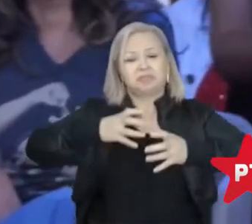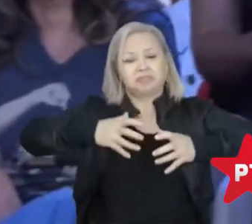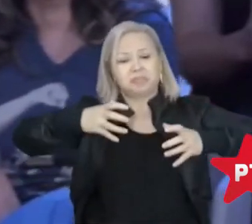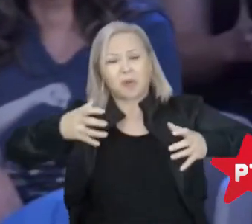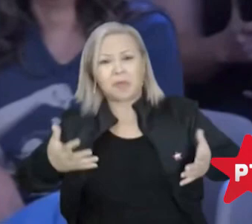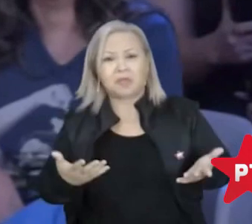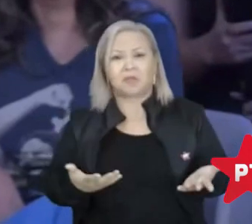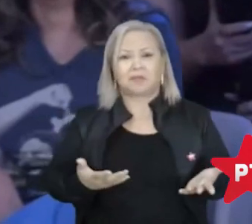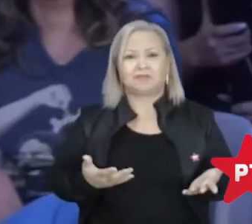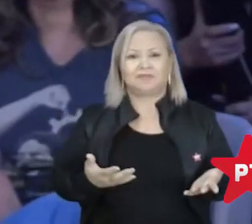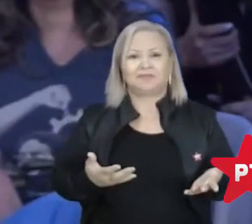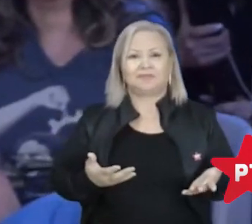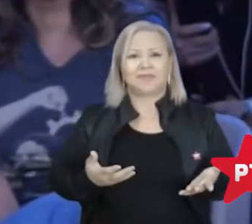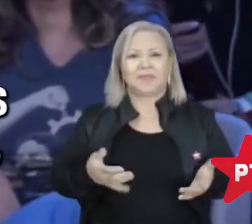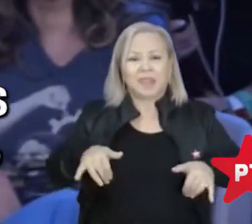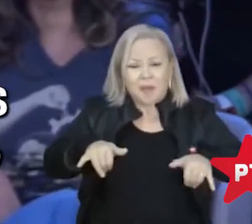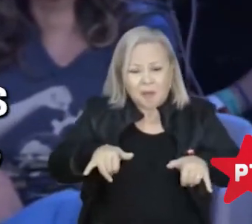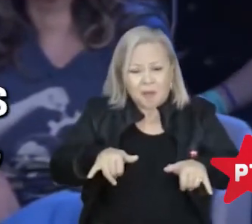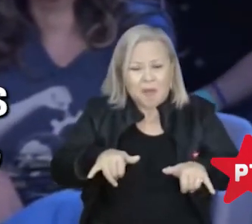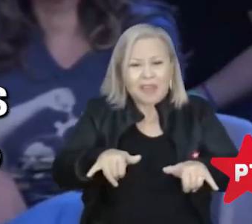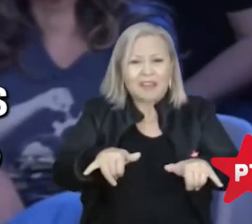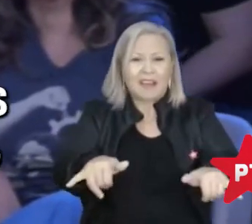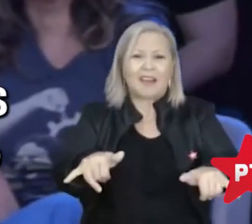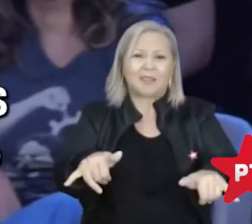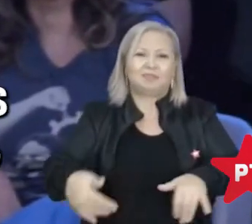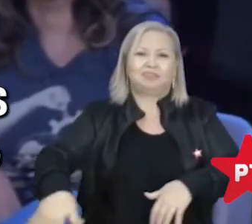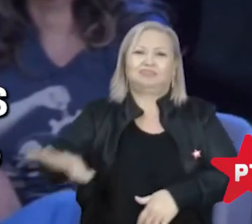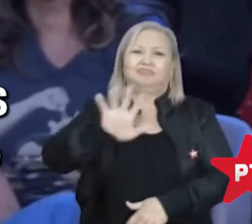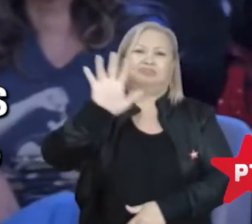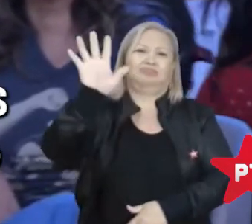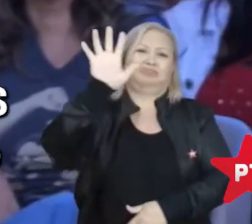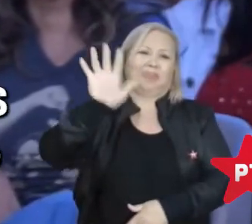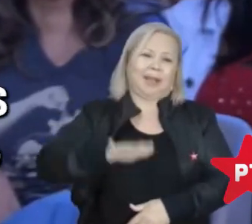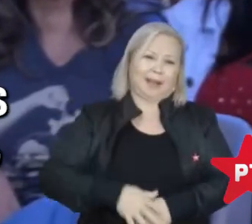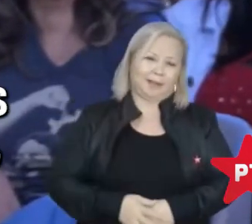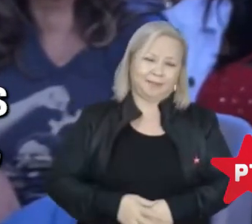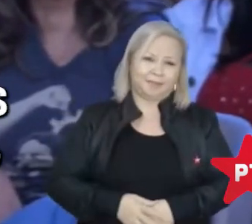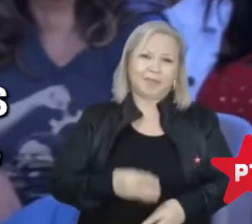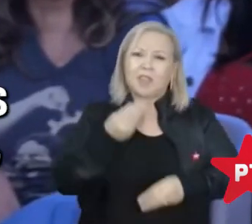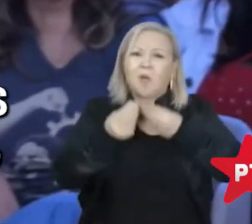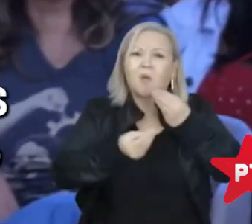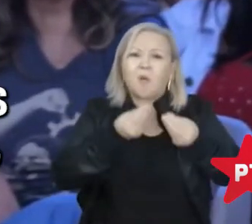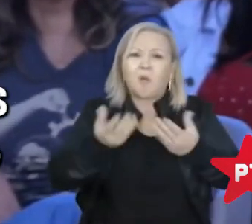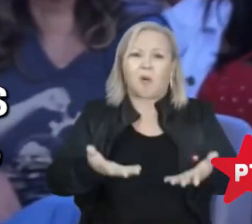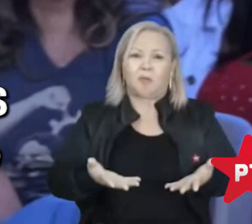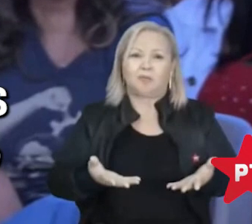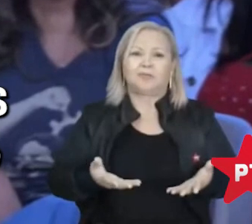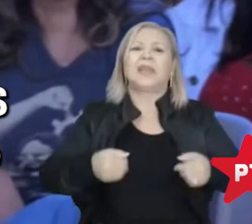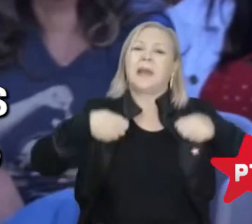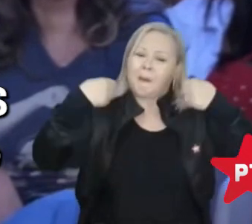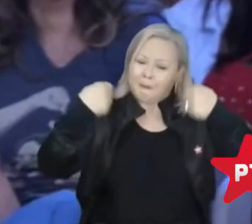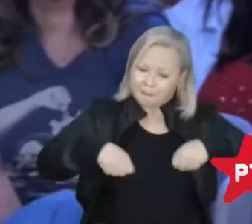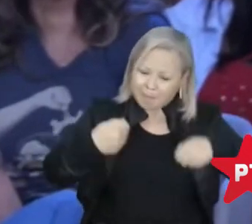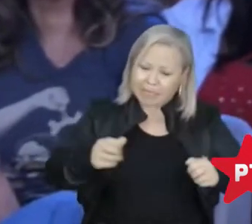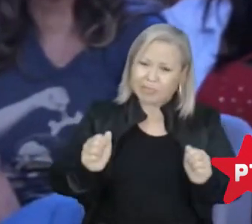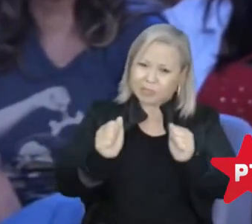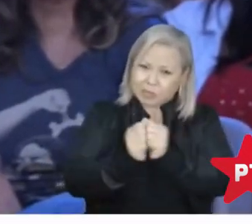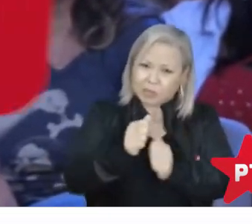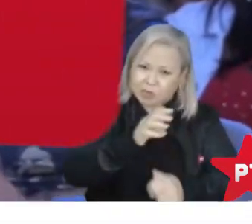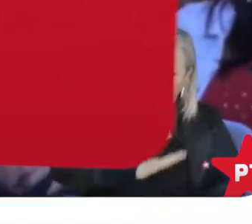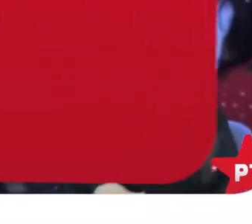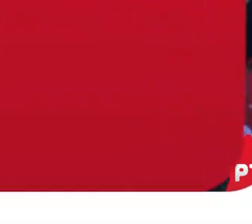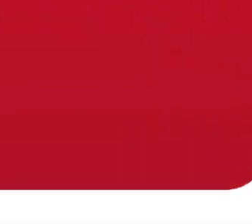para alimentar a sua família. Isso não é suficiente para nós estarmos juntos e botar o Bolsonaro para correr.